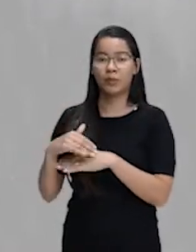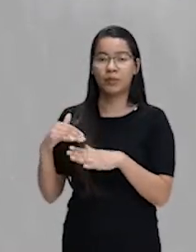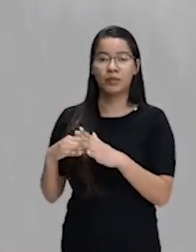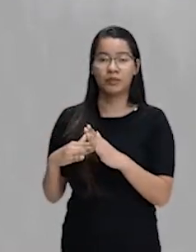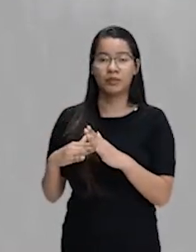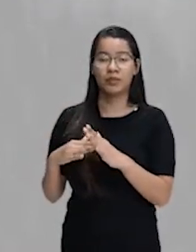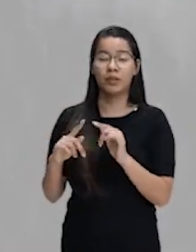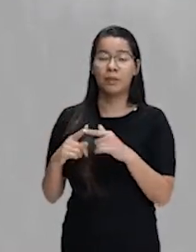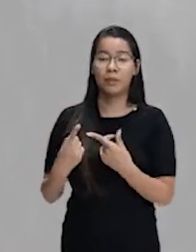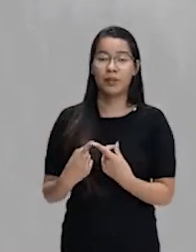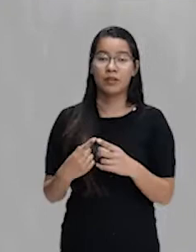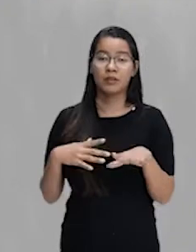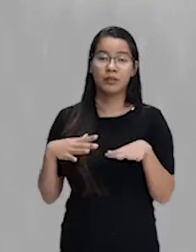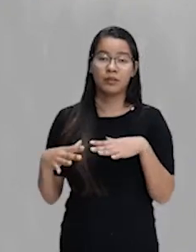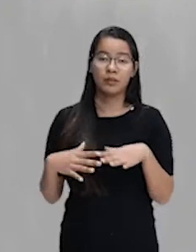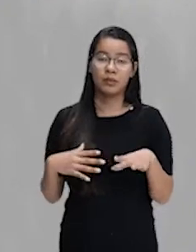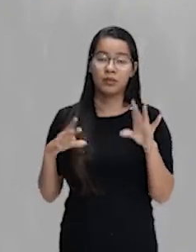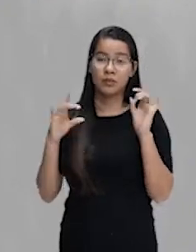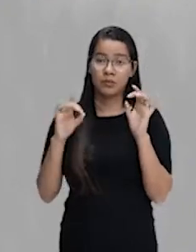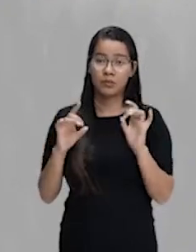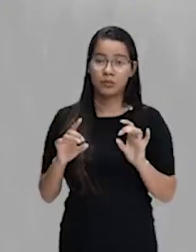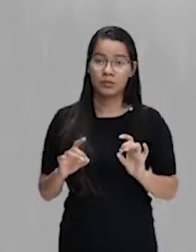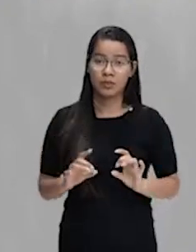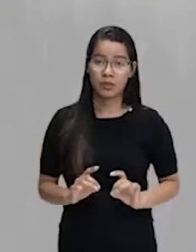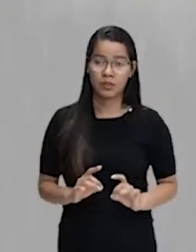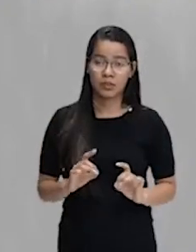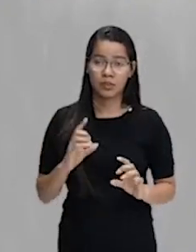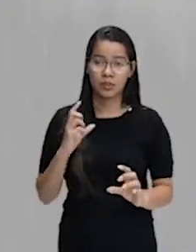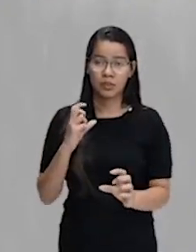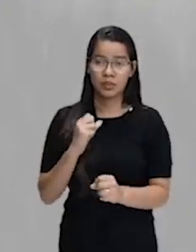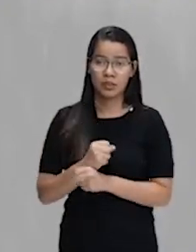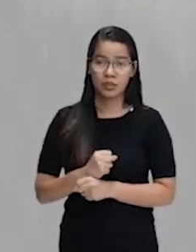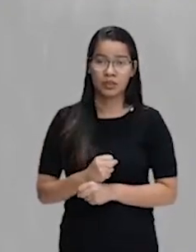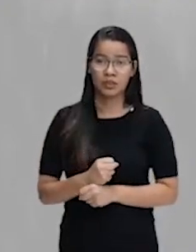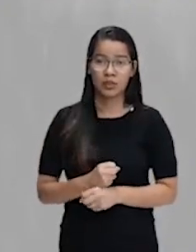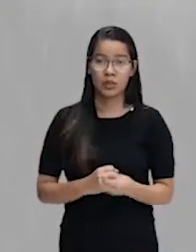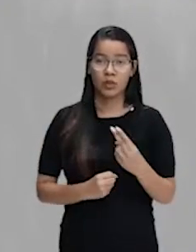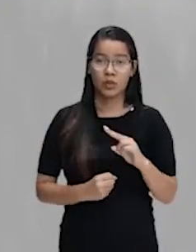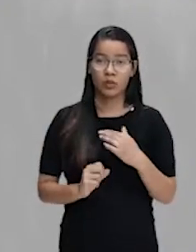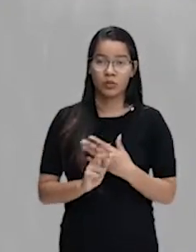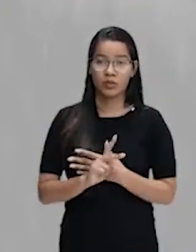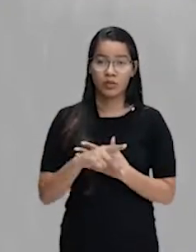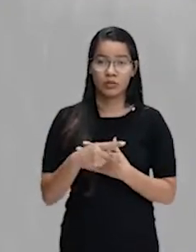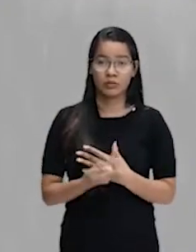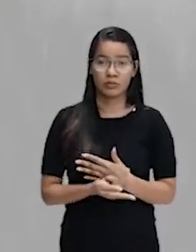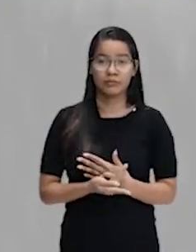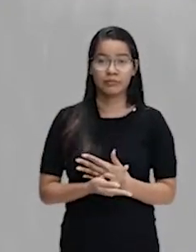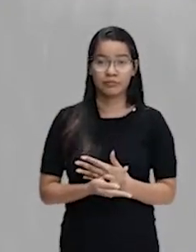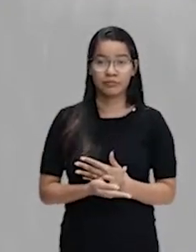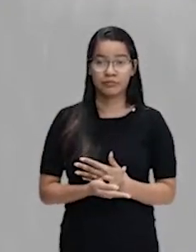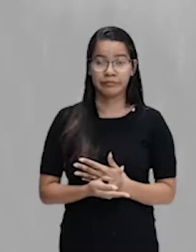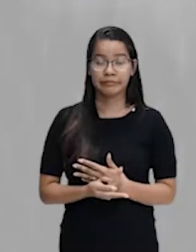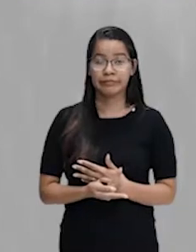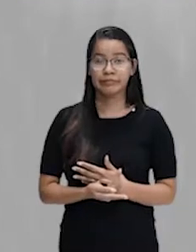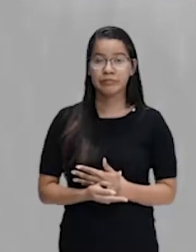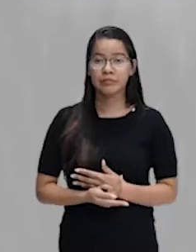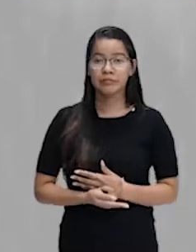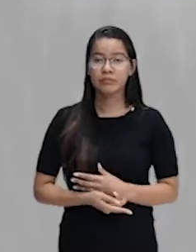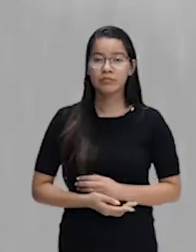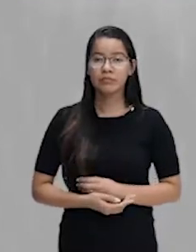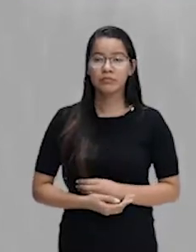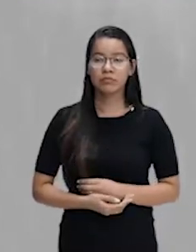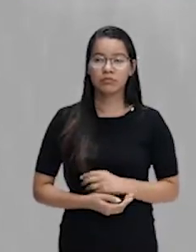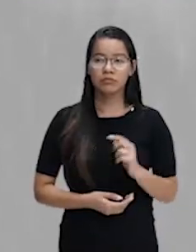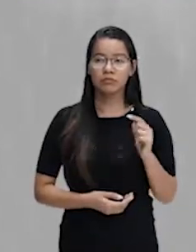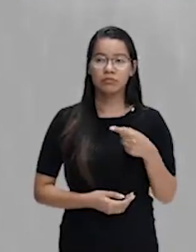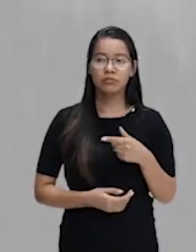o movimento cruzadista, um dos principais resultados, um dos principais efeitos, ou uma das principais consequências